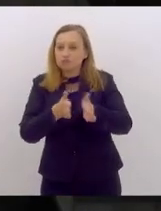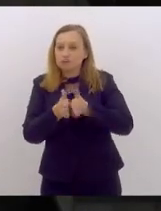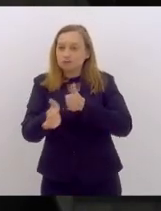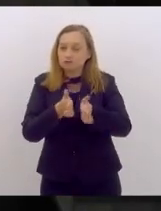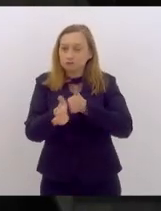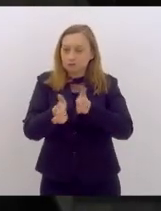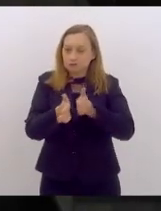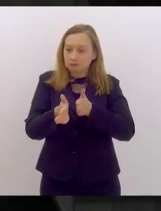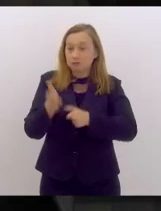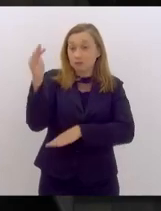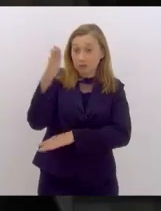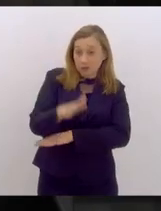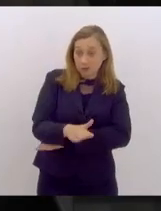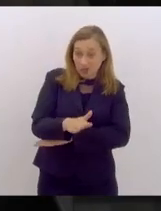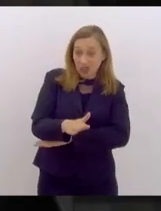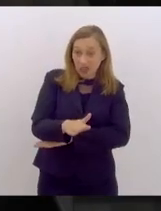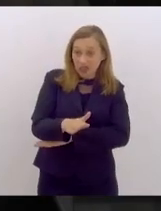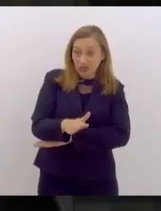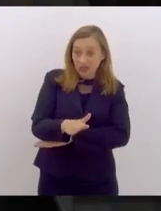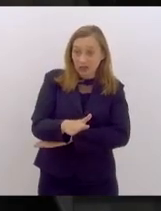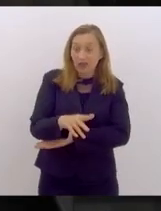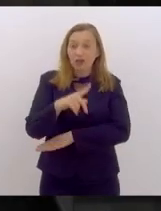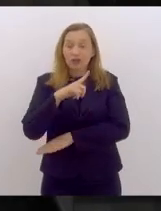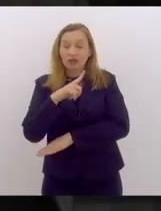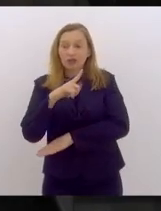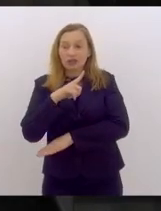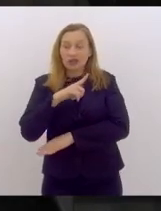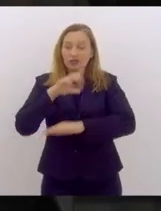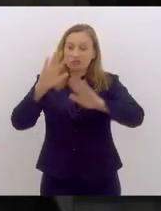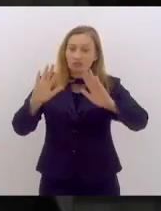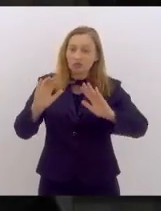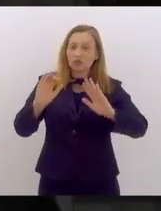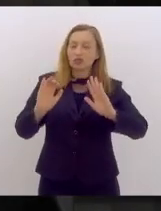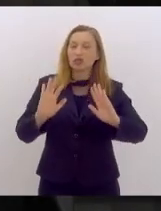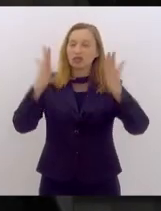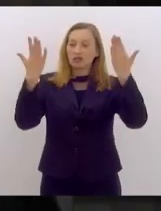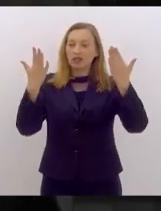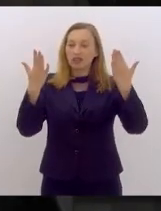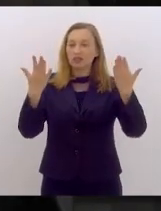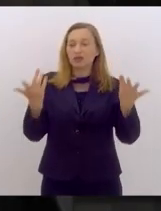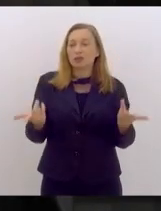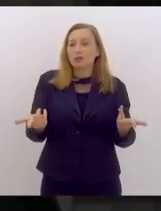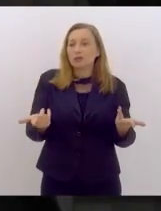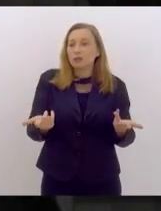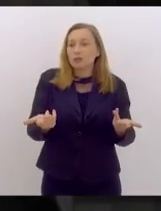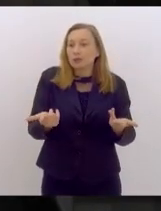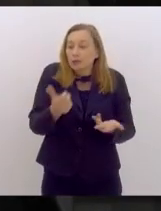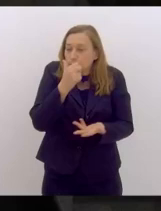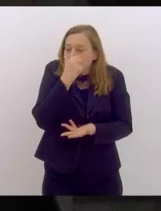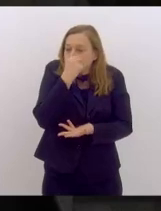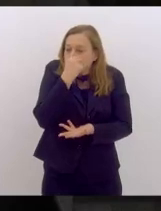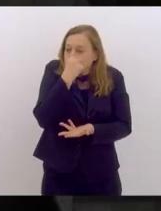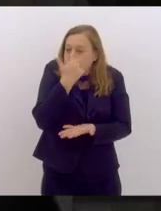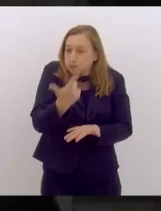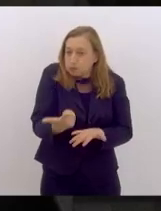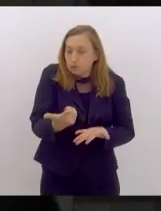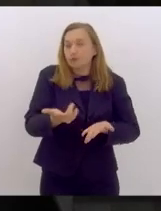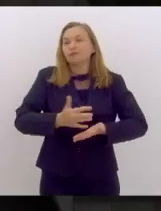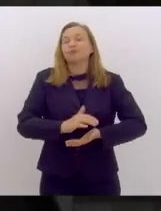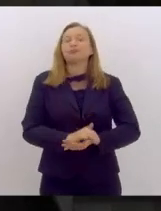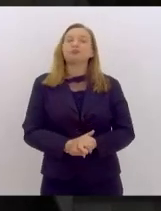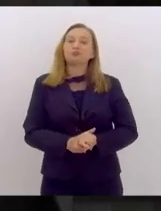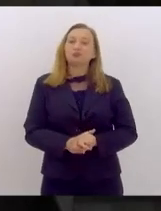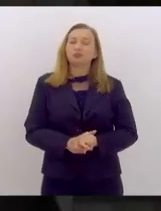na parte da tarde onde tem Os espetáculos ficam bastante congestionadas